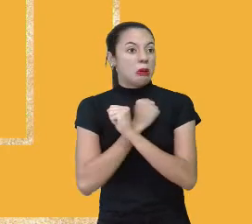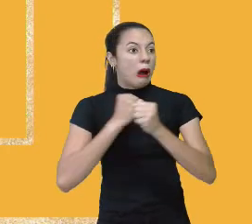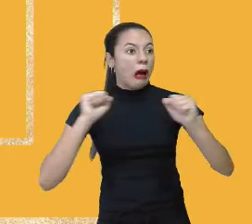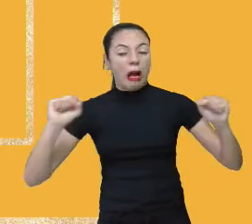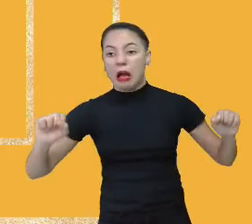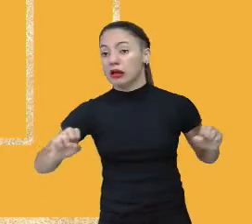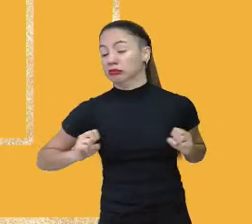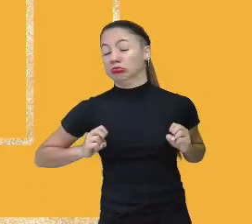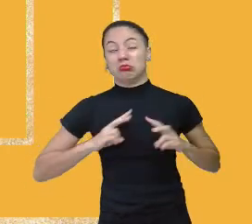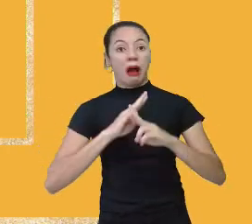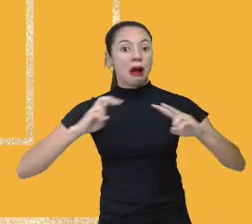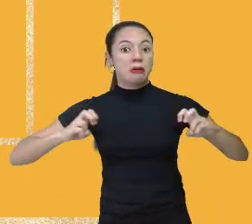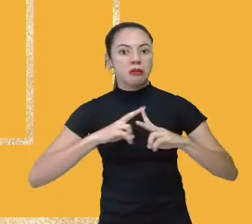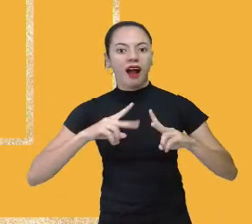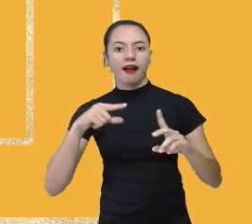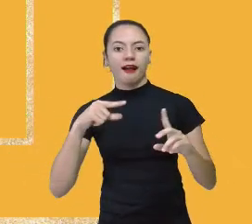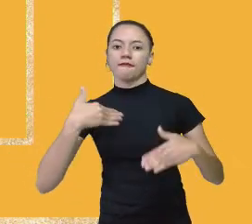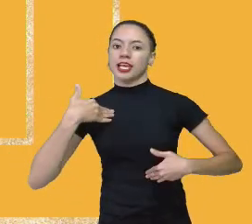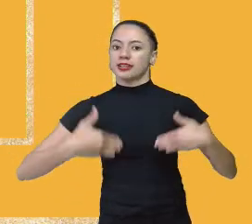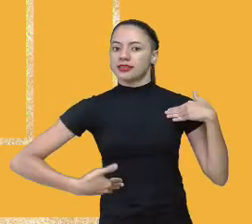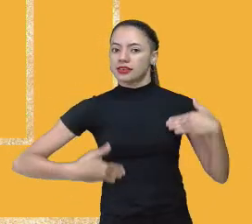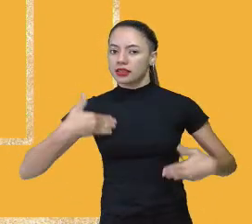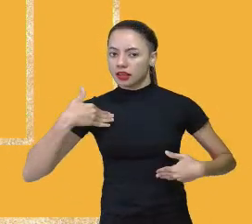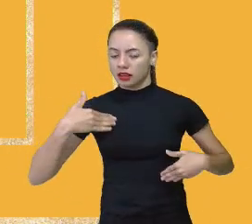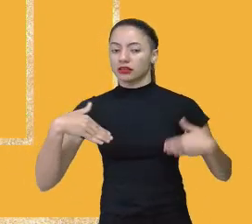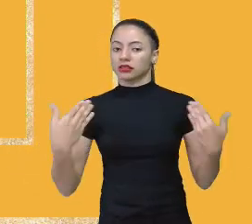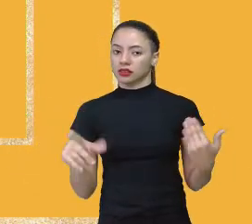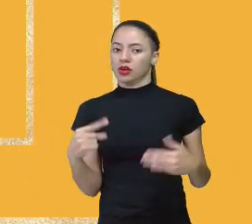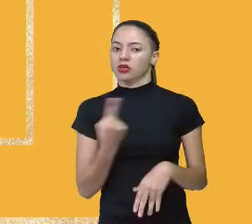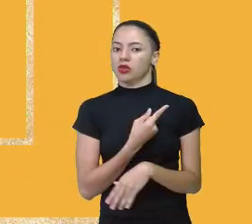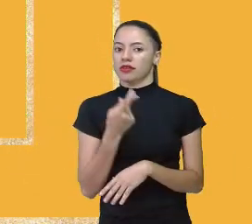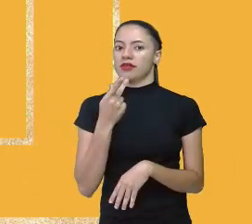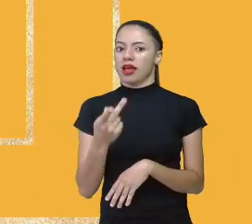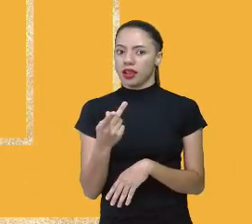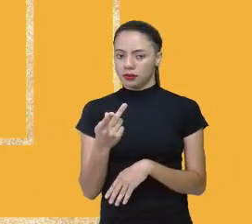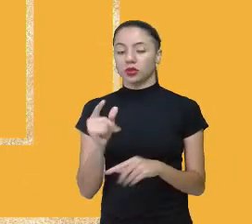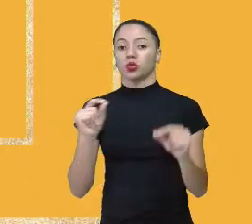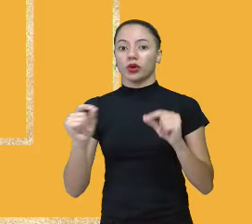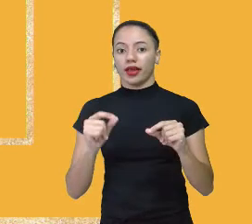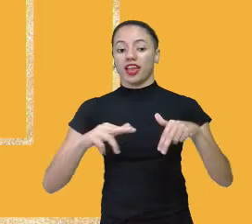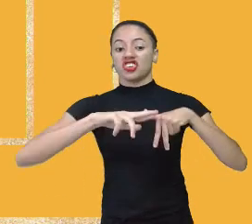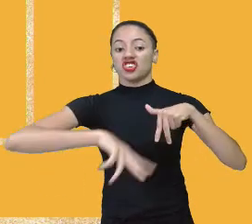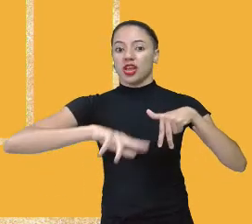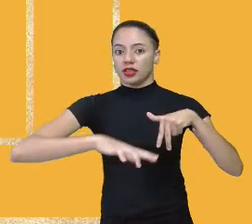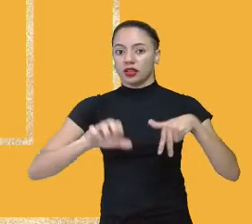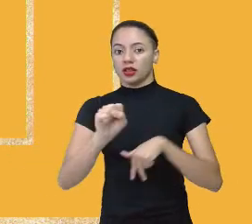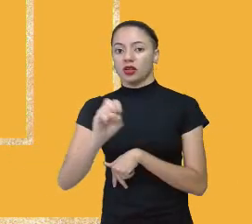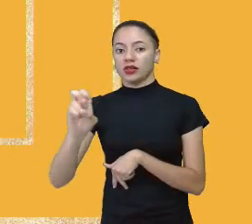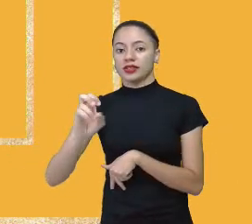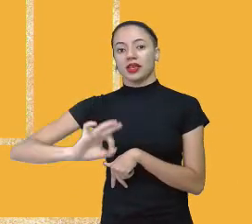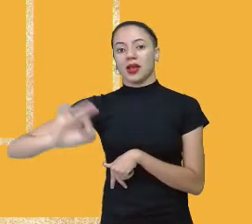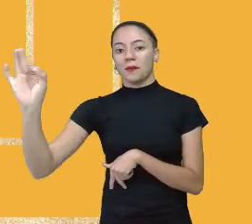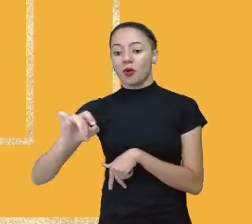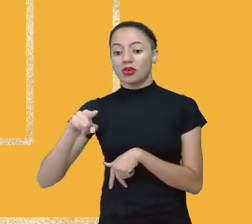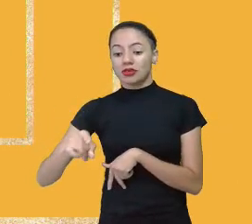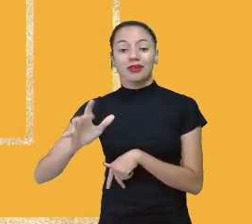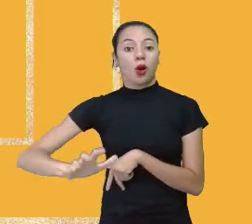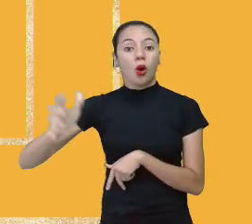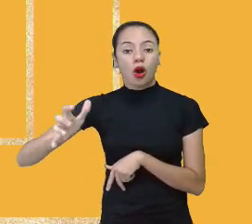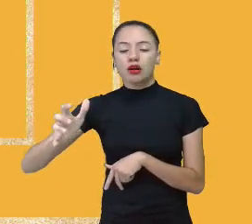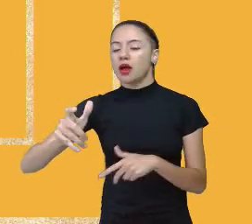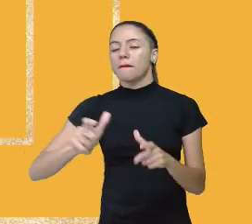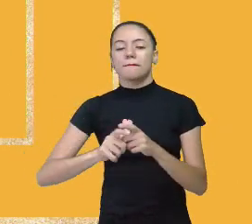mesmo. E essa questão, como a gente trouxe antes, tem essa questão do gênero. 85% dos casos são as mulheres que